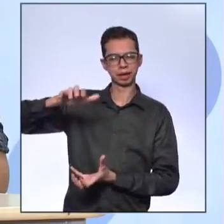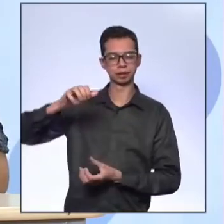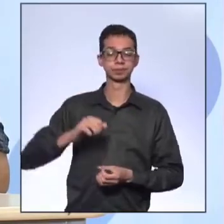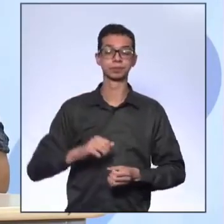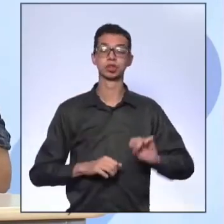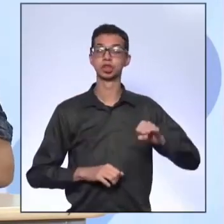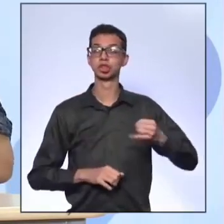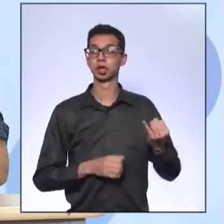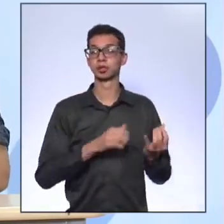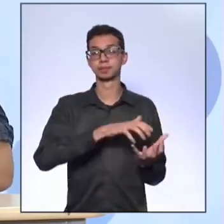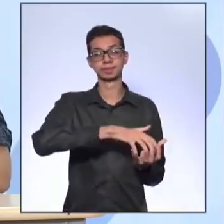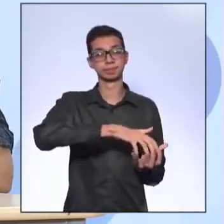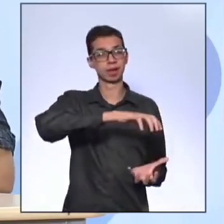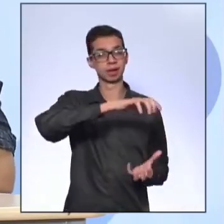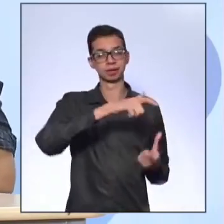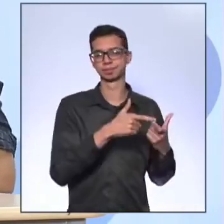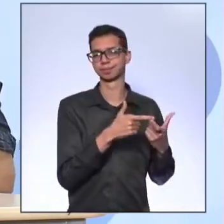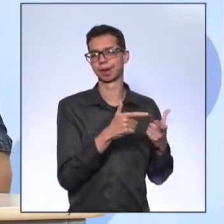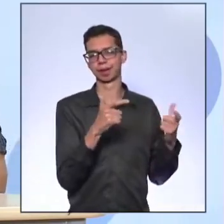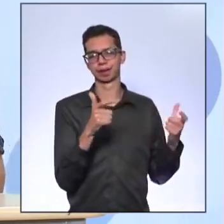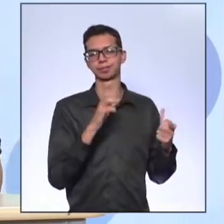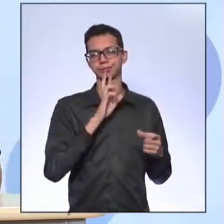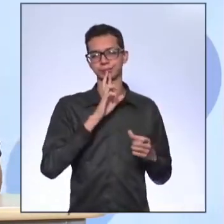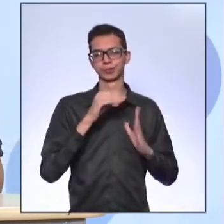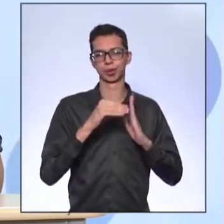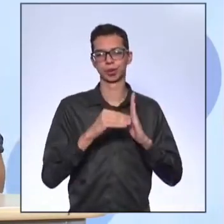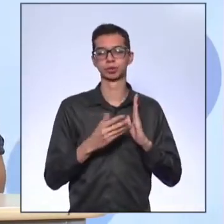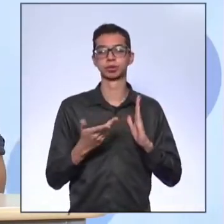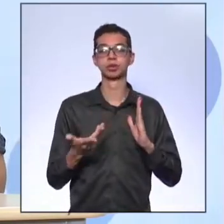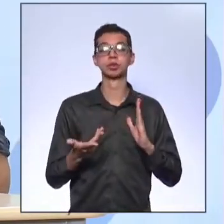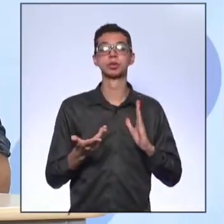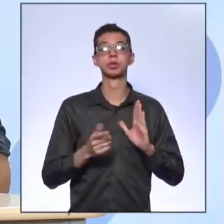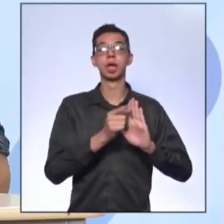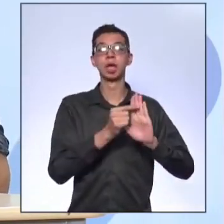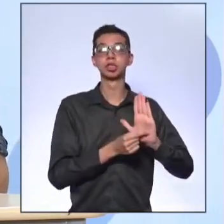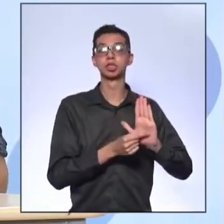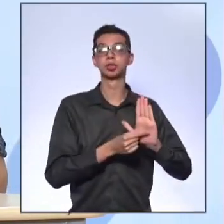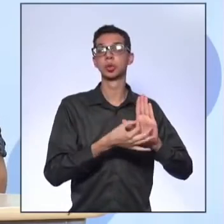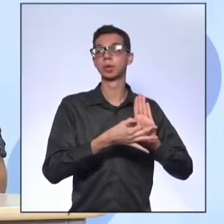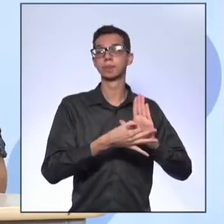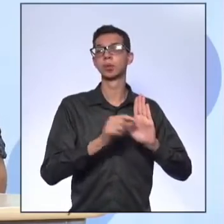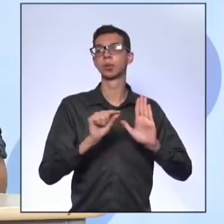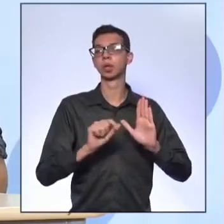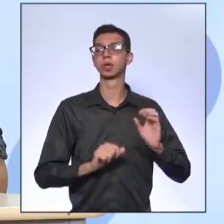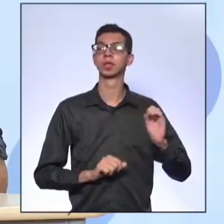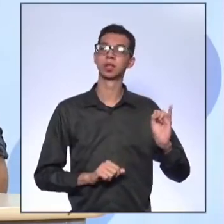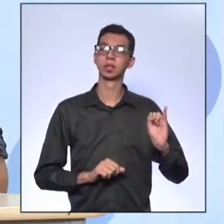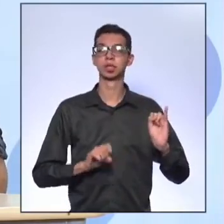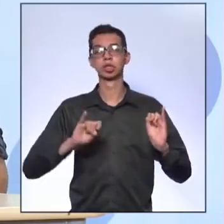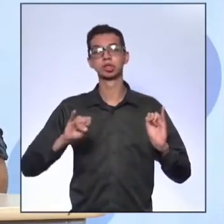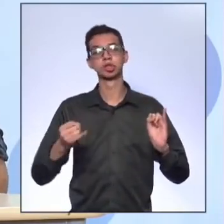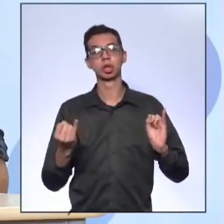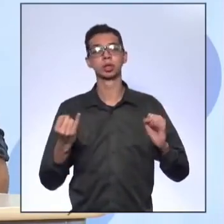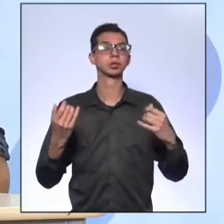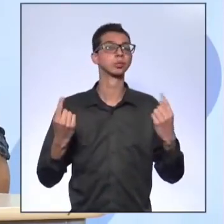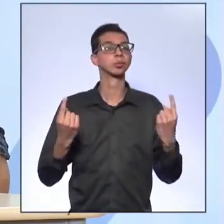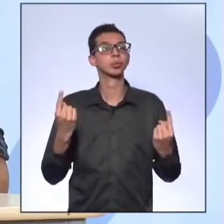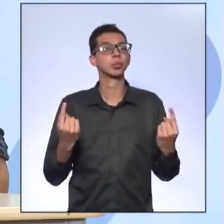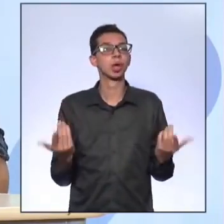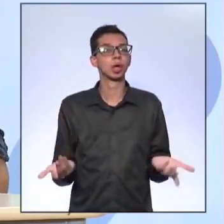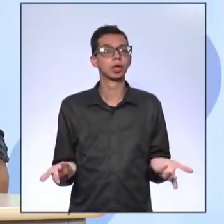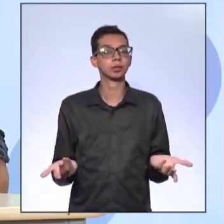gente participando. Então, professora, o artigo de opinião é letra I ou letra J? É um texto que podem ser observadas as presenças de